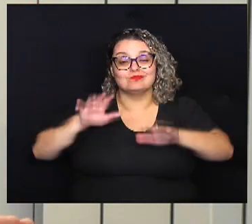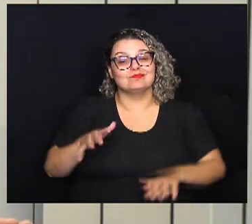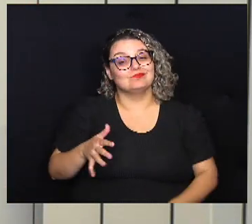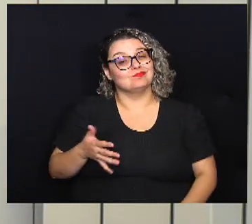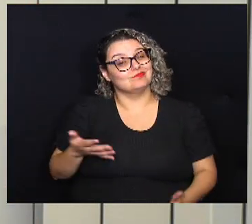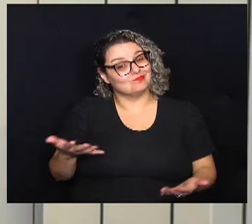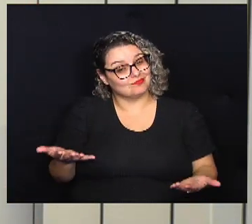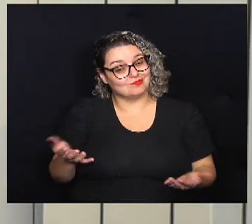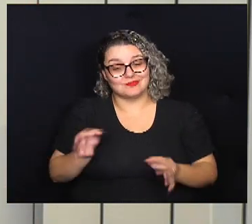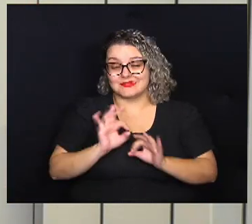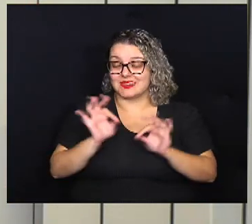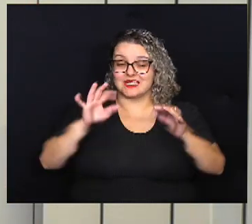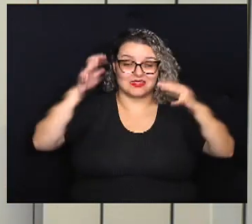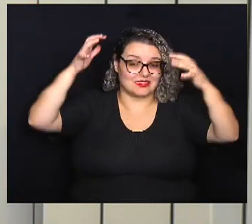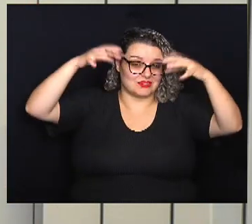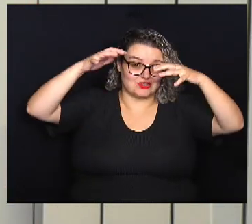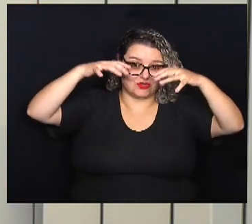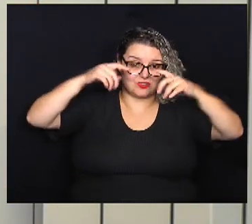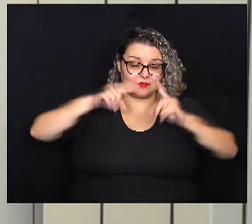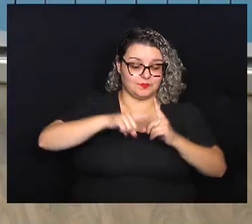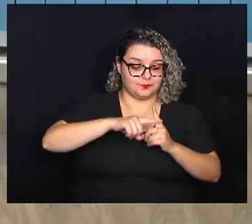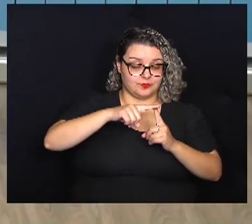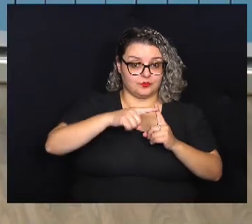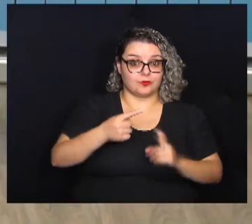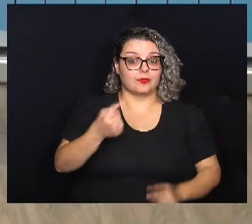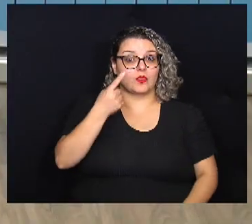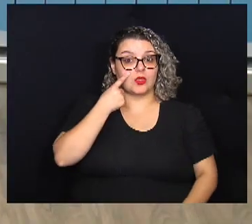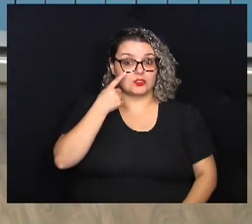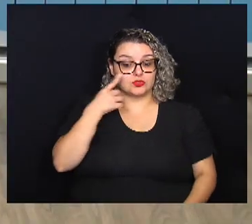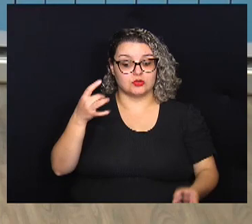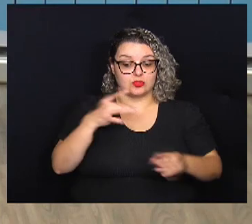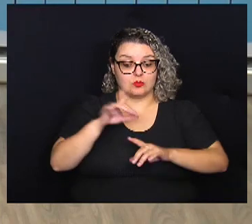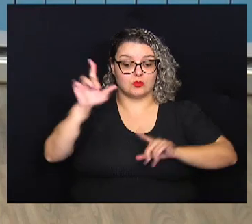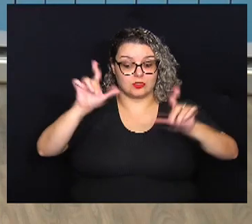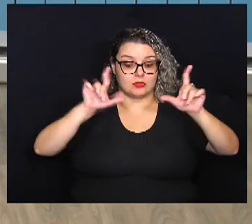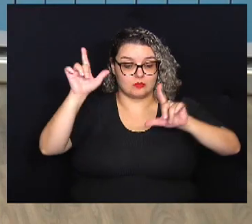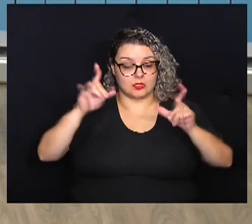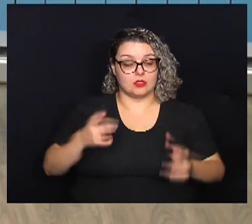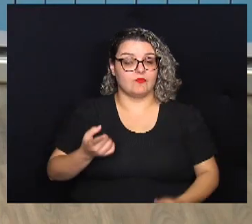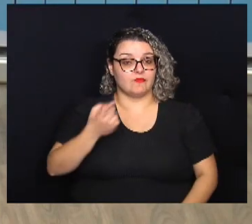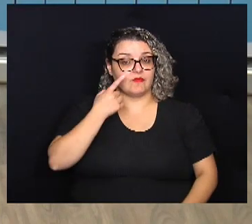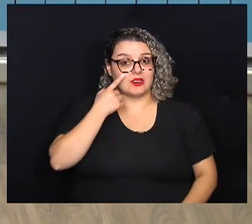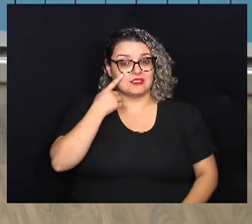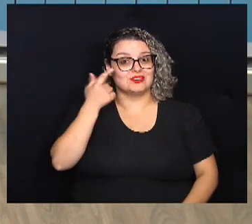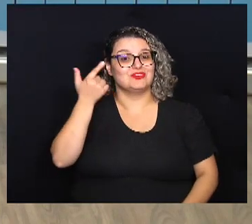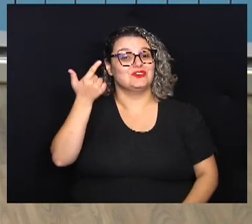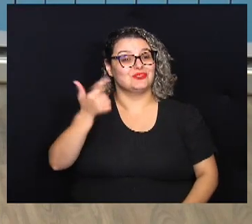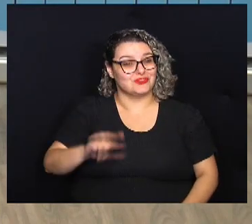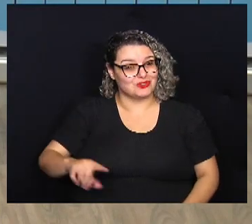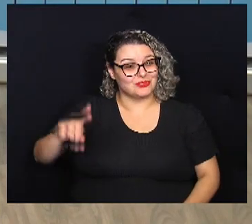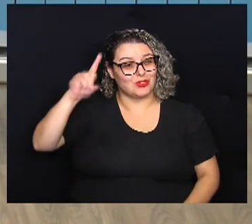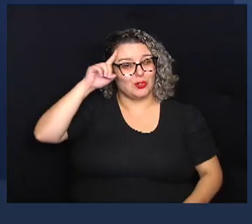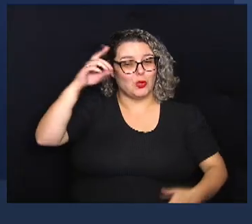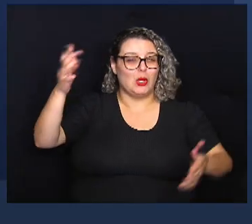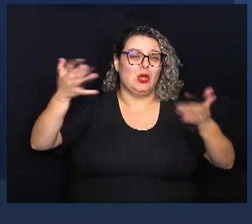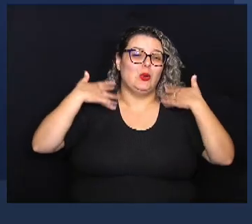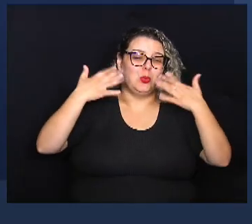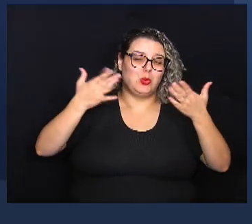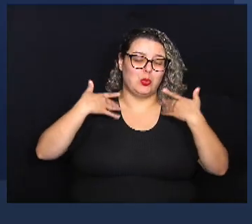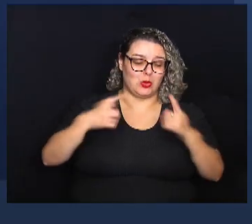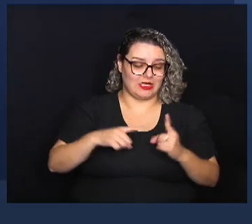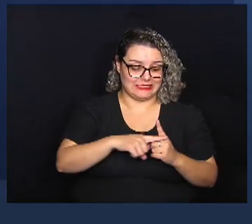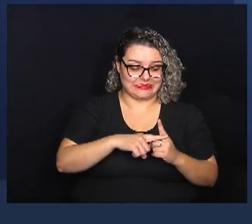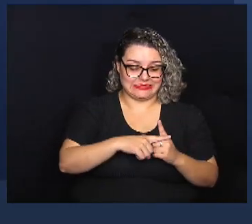enquanto, nada de chuva. Sobre as temperaturas, elas já estão aqui na minha tela. Mais um dia de calorão, olha só, mínima